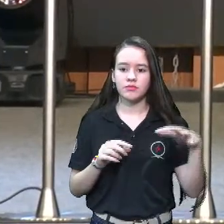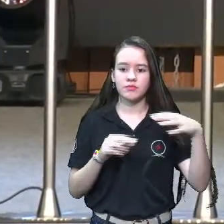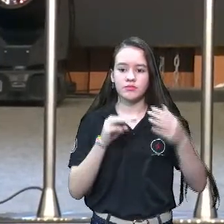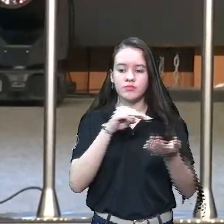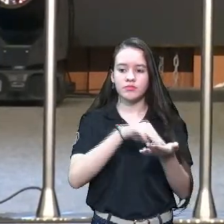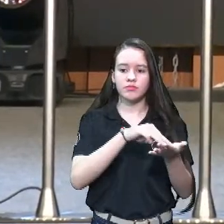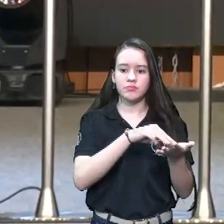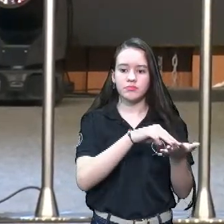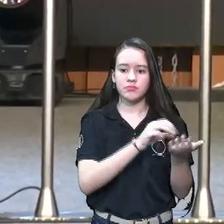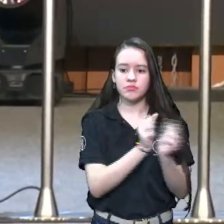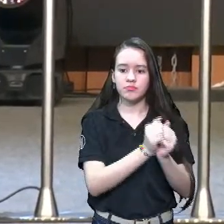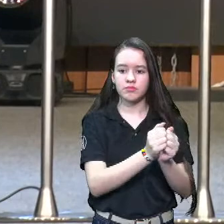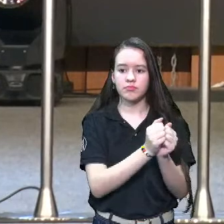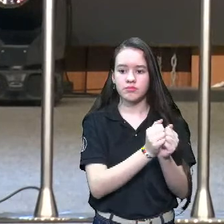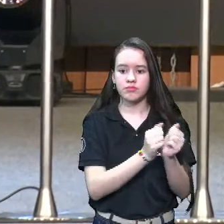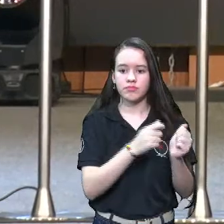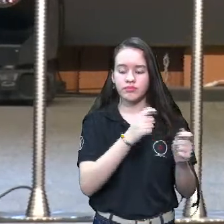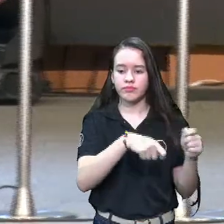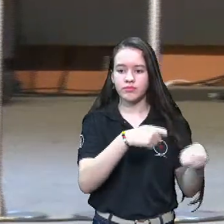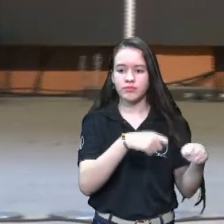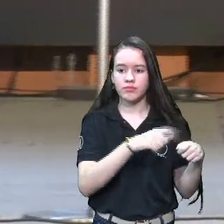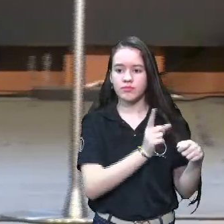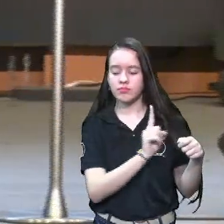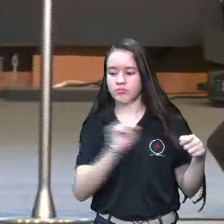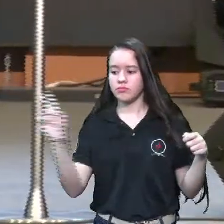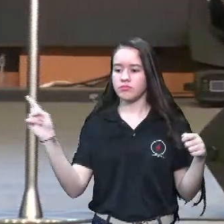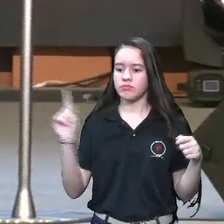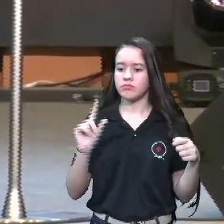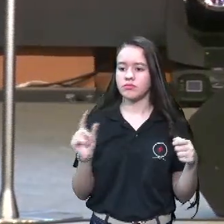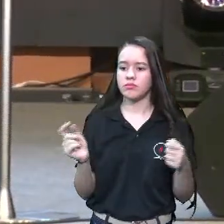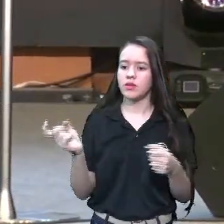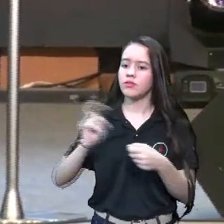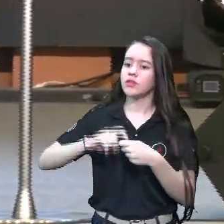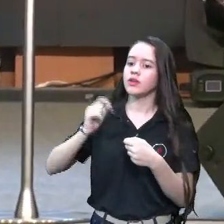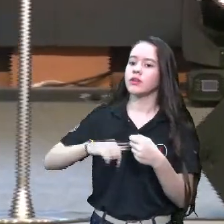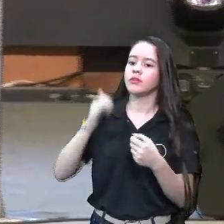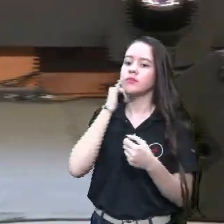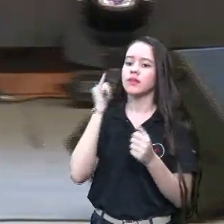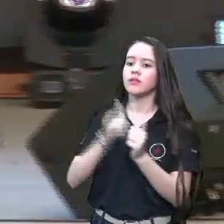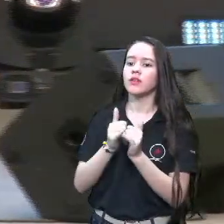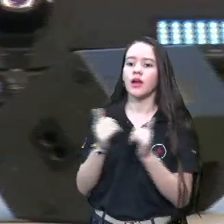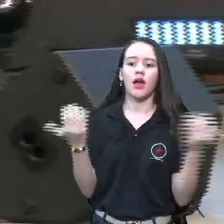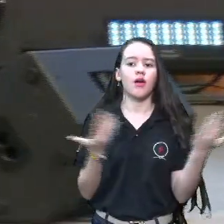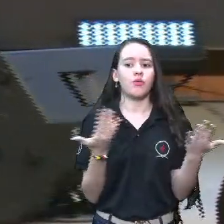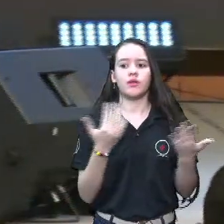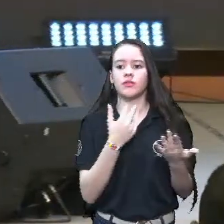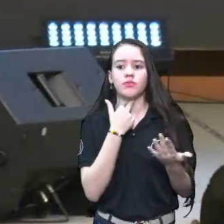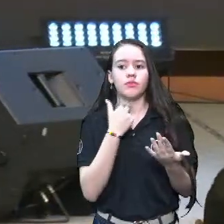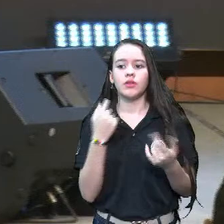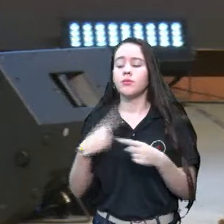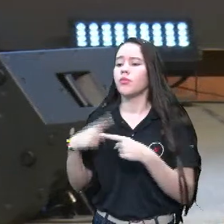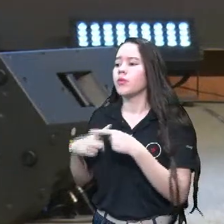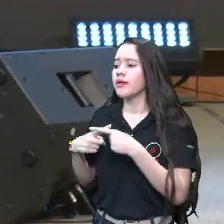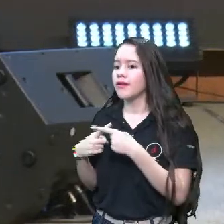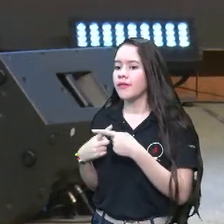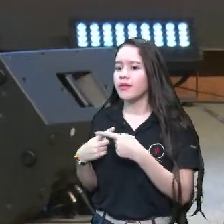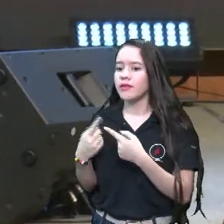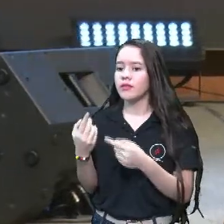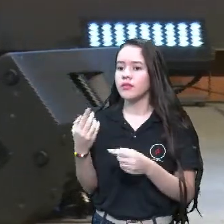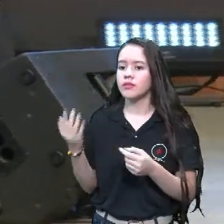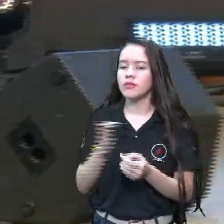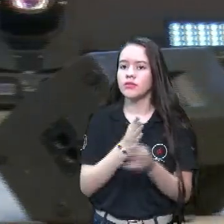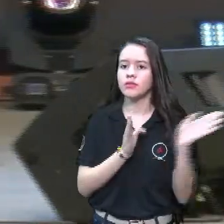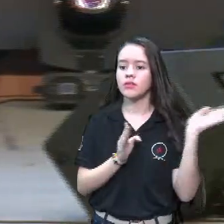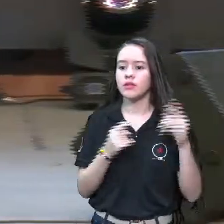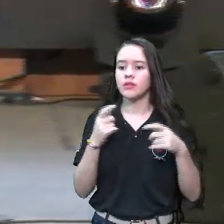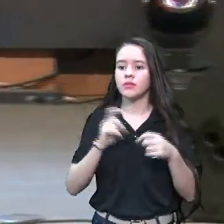meio. E aí o garoto falou, volta aqui, eu quero orar por você, pegar seu telefone. Ele falou, agora não dá. Ele falou, mas por que não dá? Você estava entrando, você está voltando. Ele falou, eu